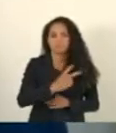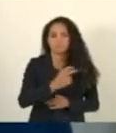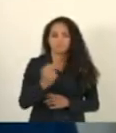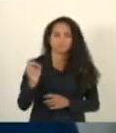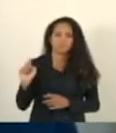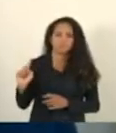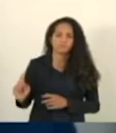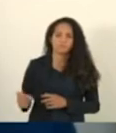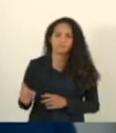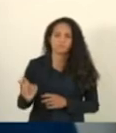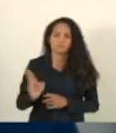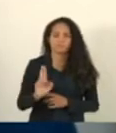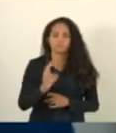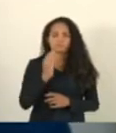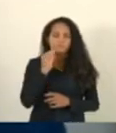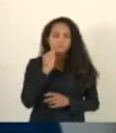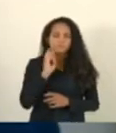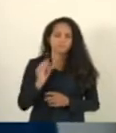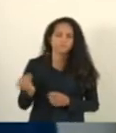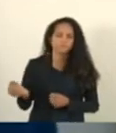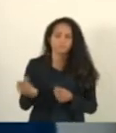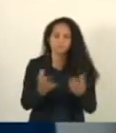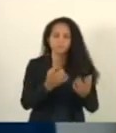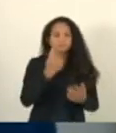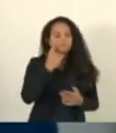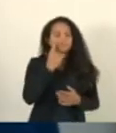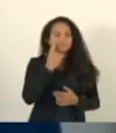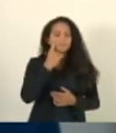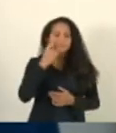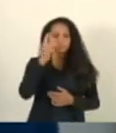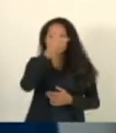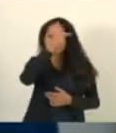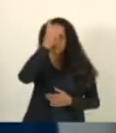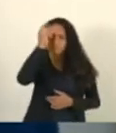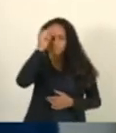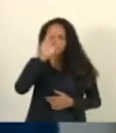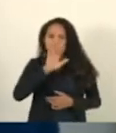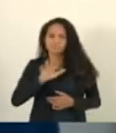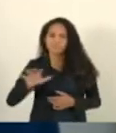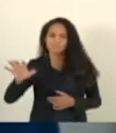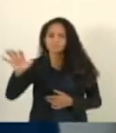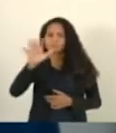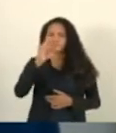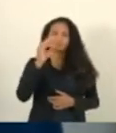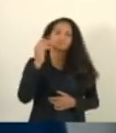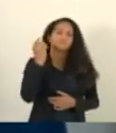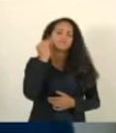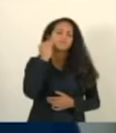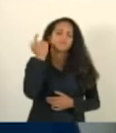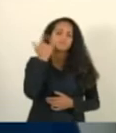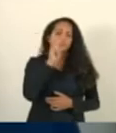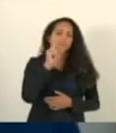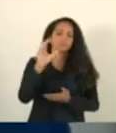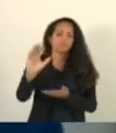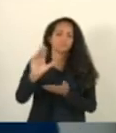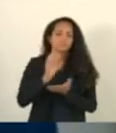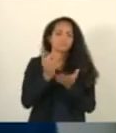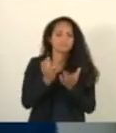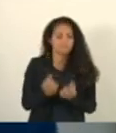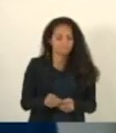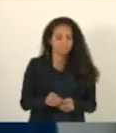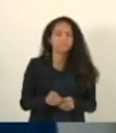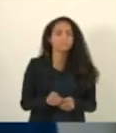a articulação importante das prefeituras em conseguir esse recurso.